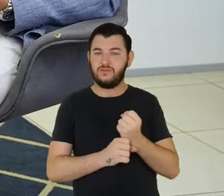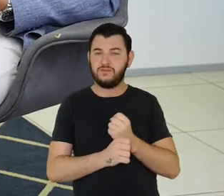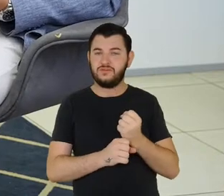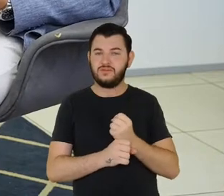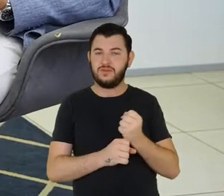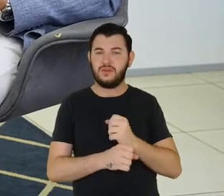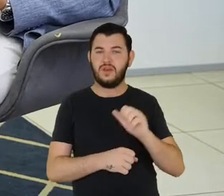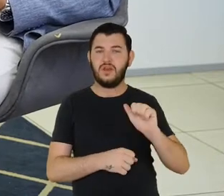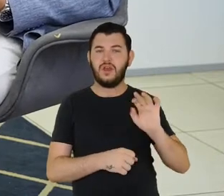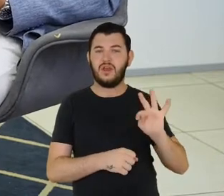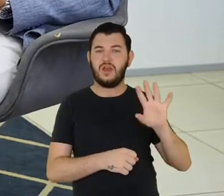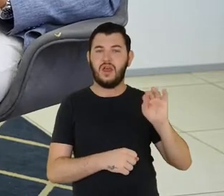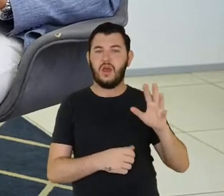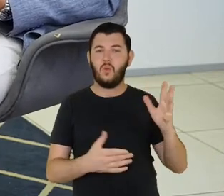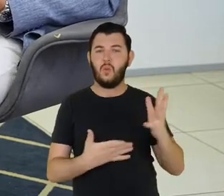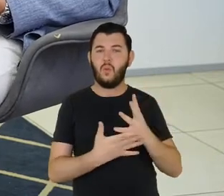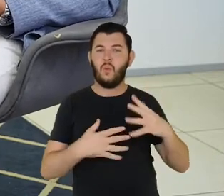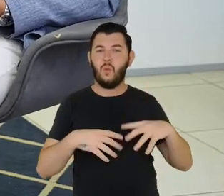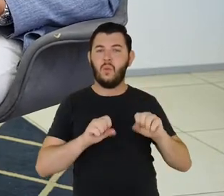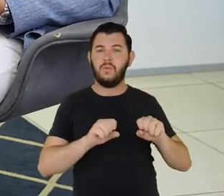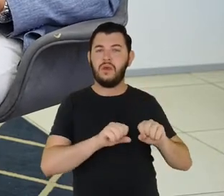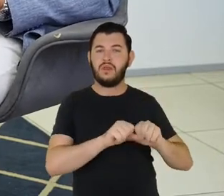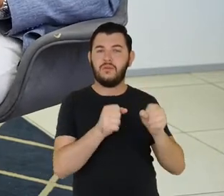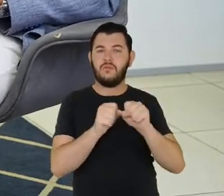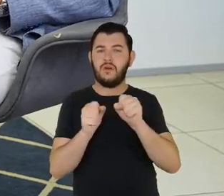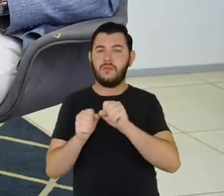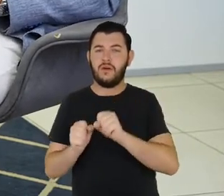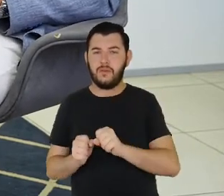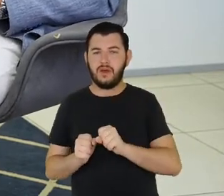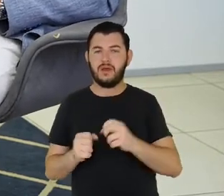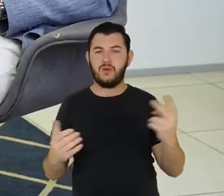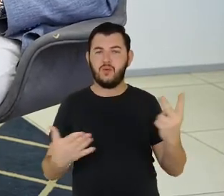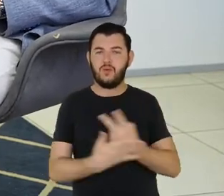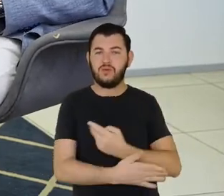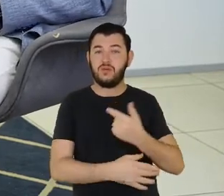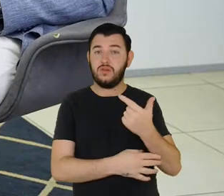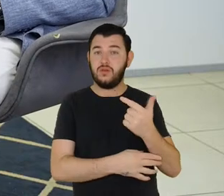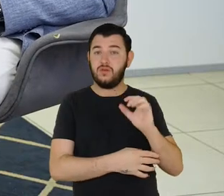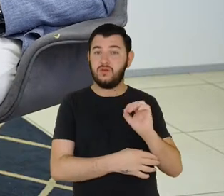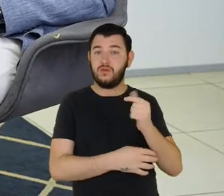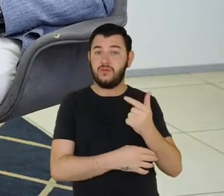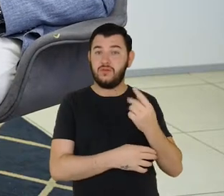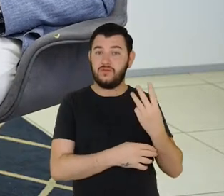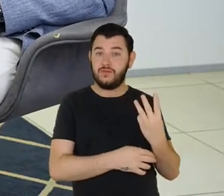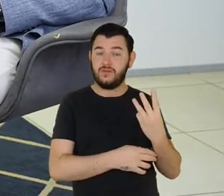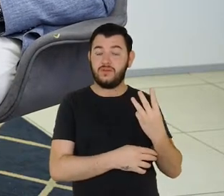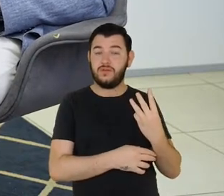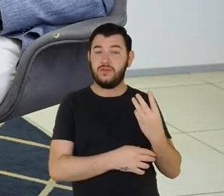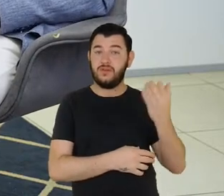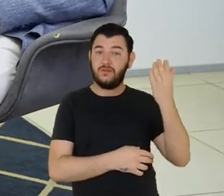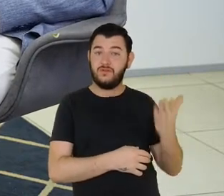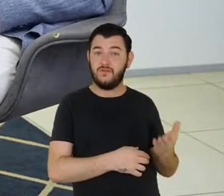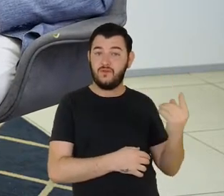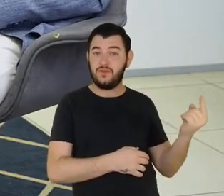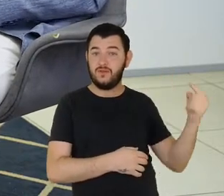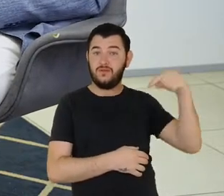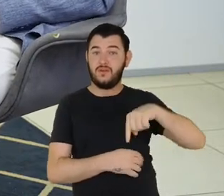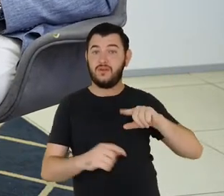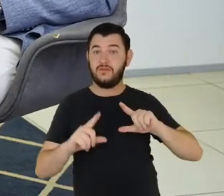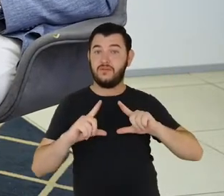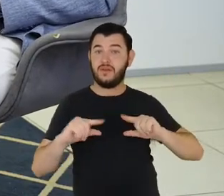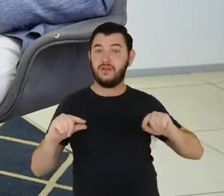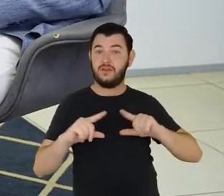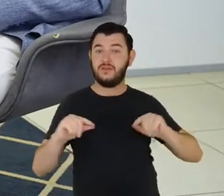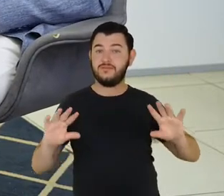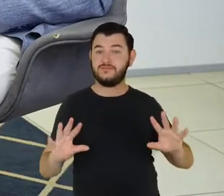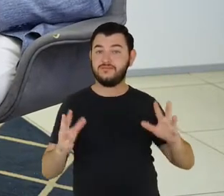de 2023 e você veio aqui em Brasília, também participou desse evento histórico. Fala pra gente como é que foi